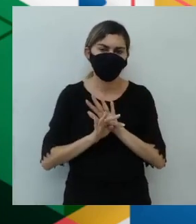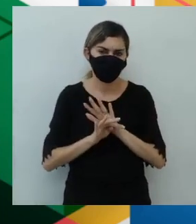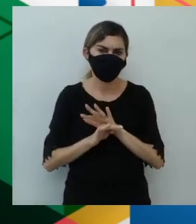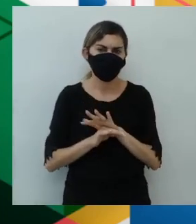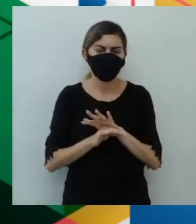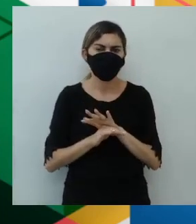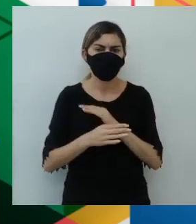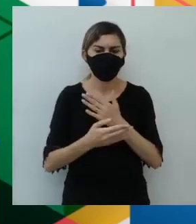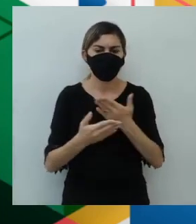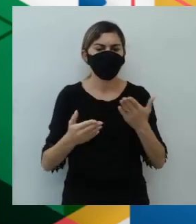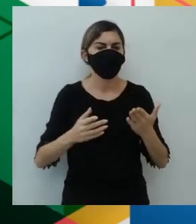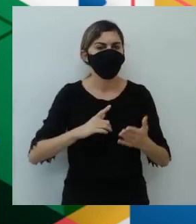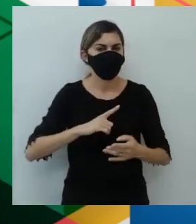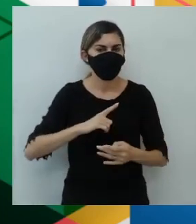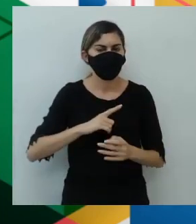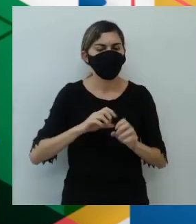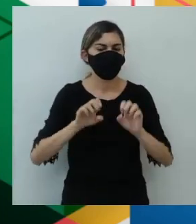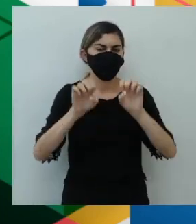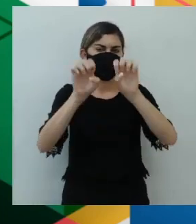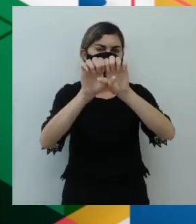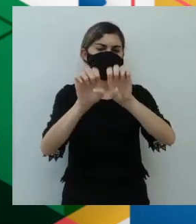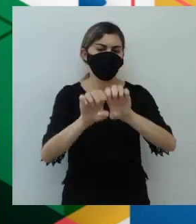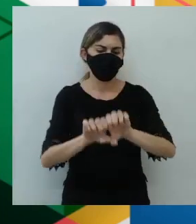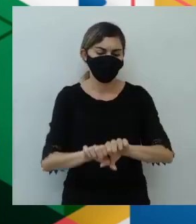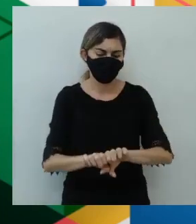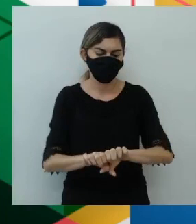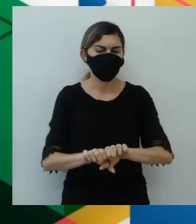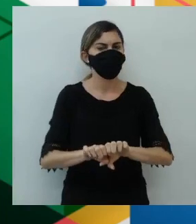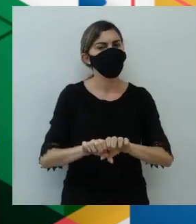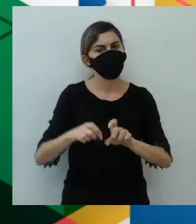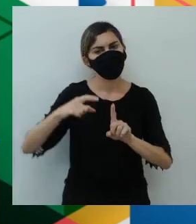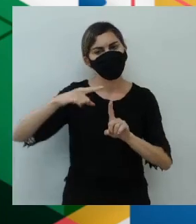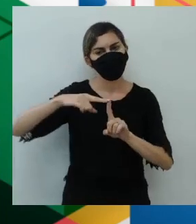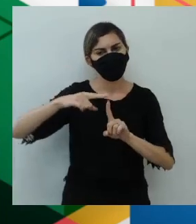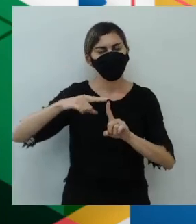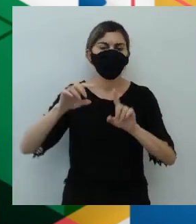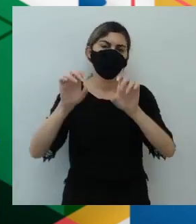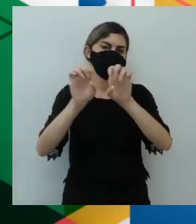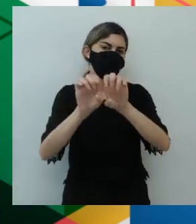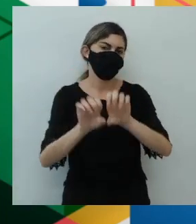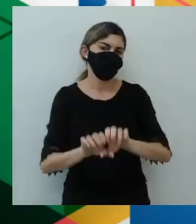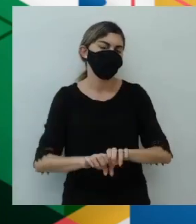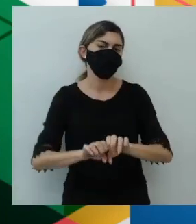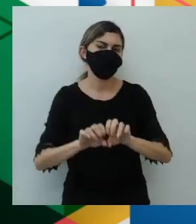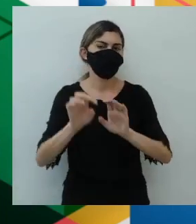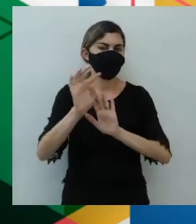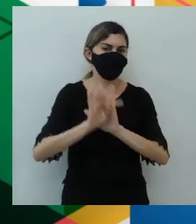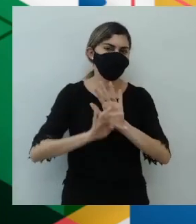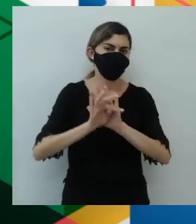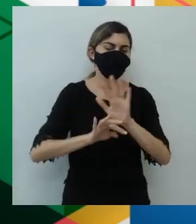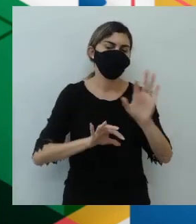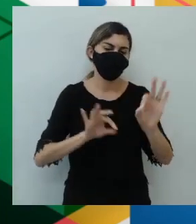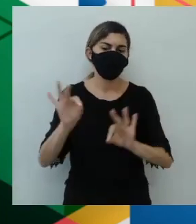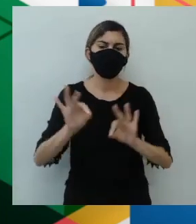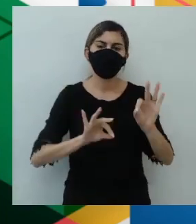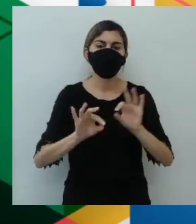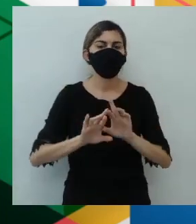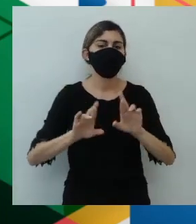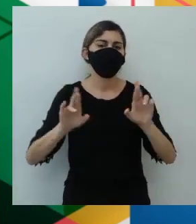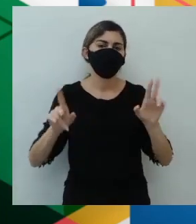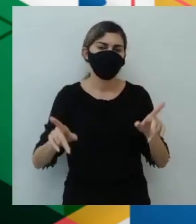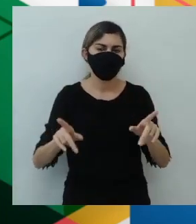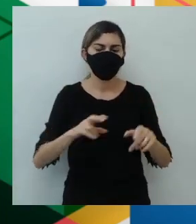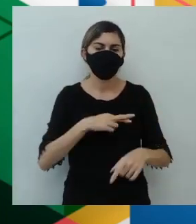si, ele tem uma estrutura, é um tipo de texto que tem uma estrutura, uma organização diferente, tipo